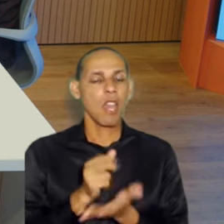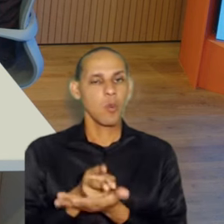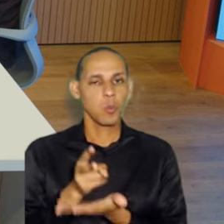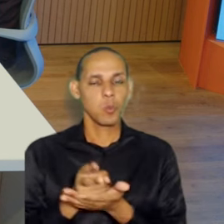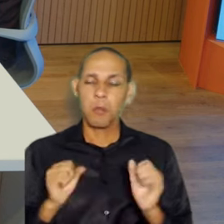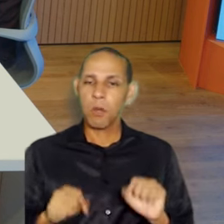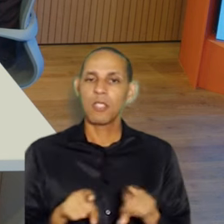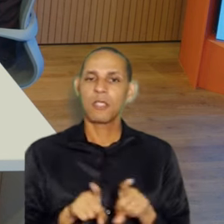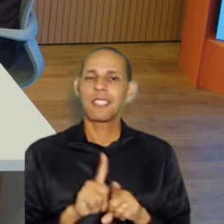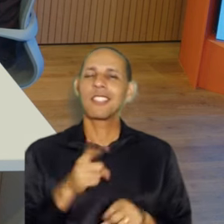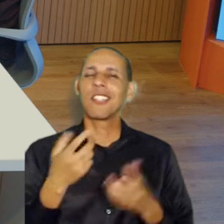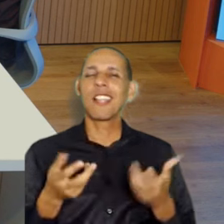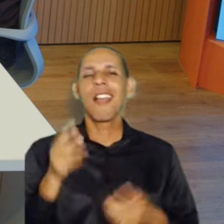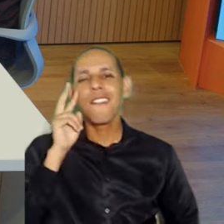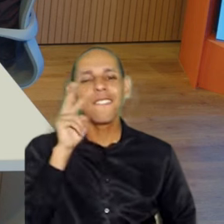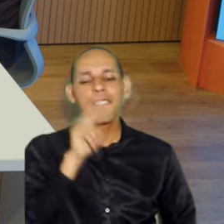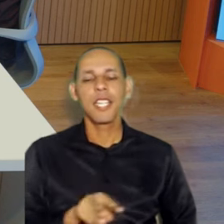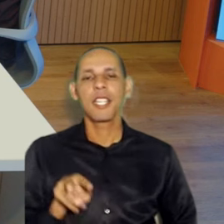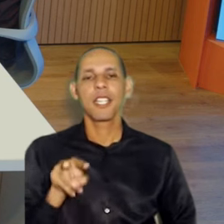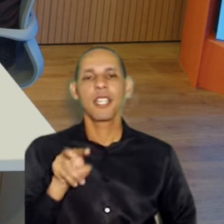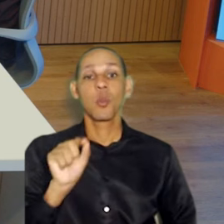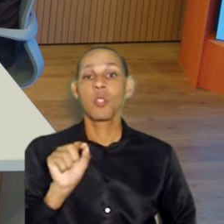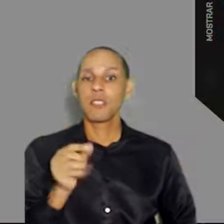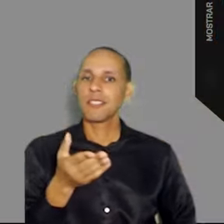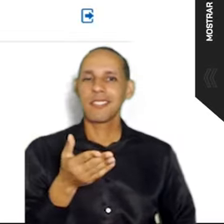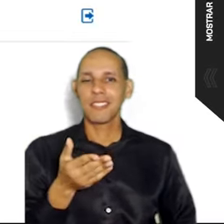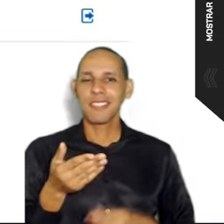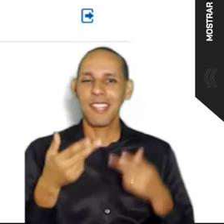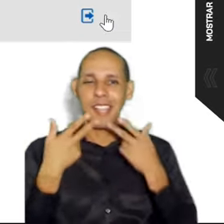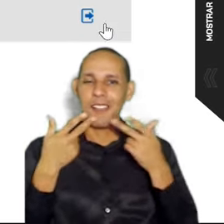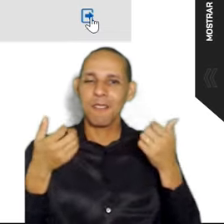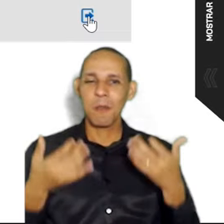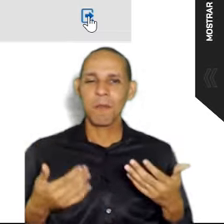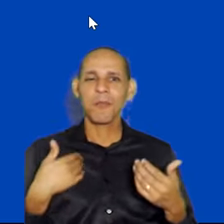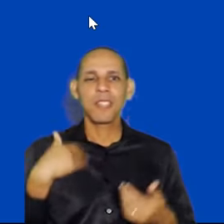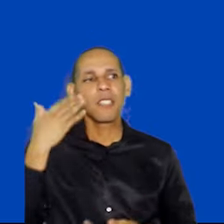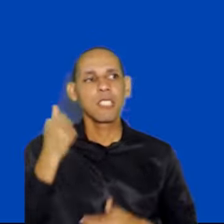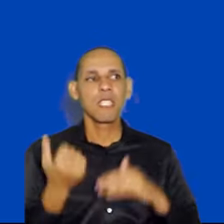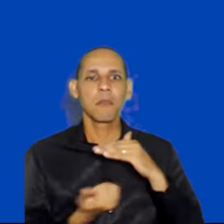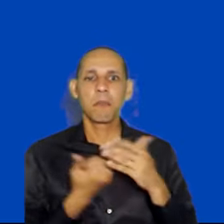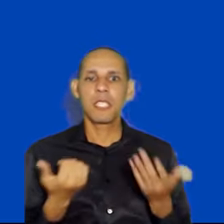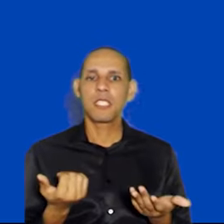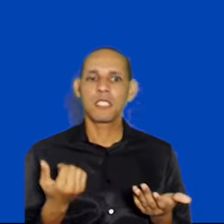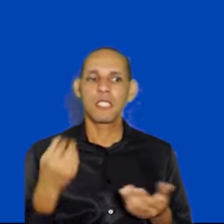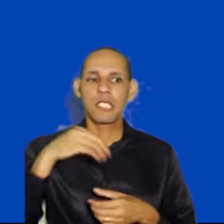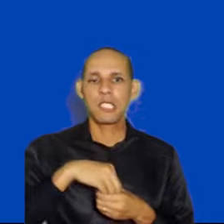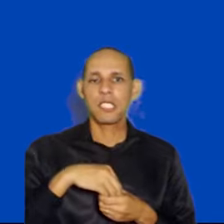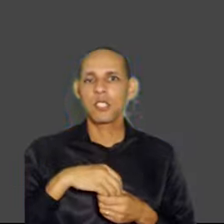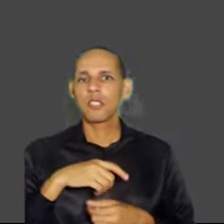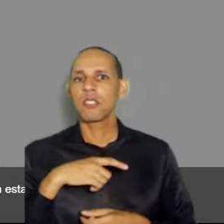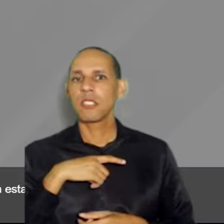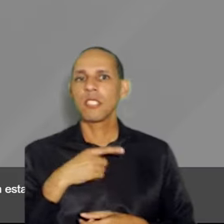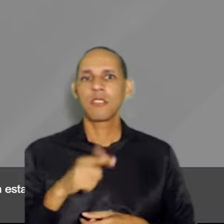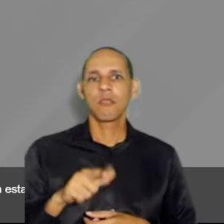intenção é a gente visualizar de fato como você trouxe pra gente como que eu sei quando eu tô na empresa ou não né É nesse